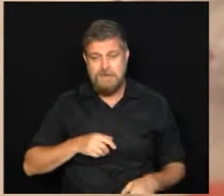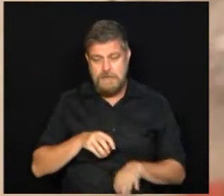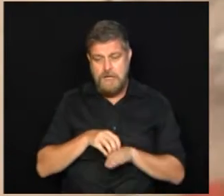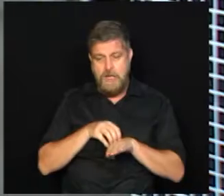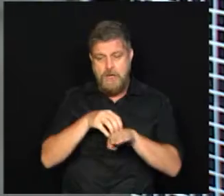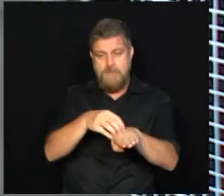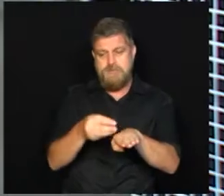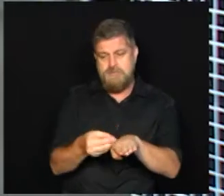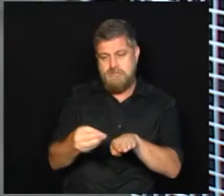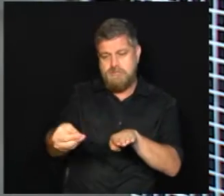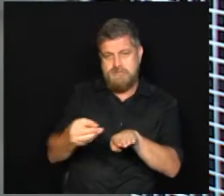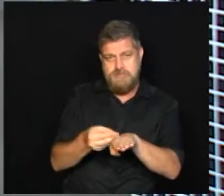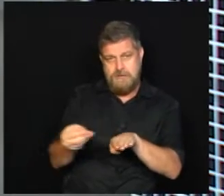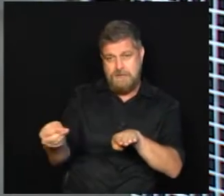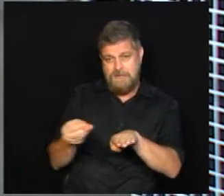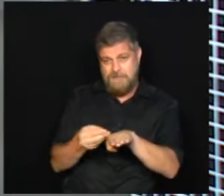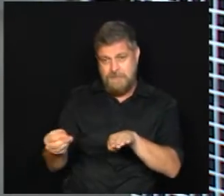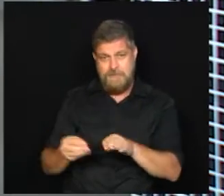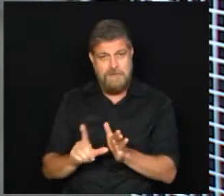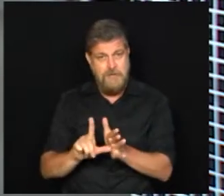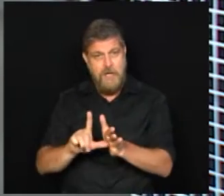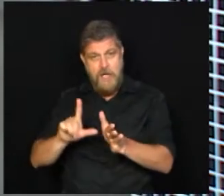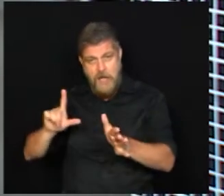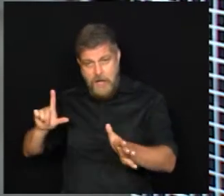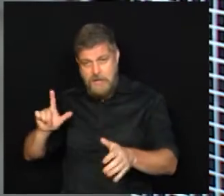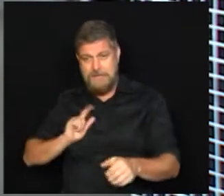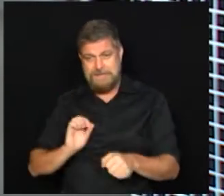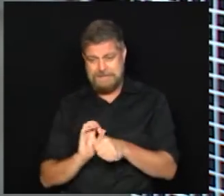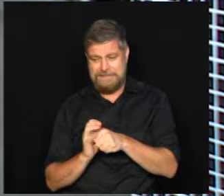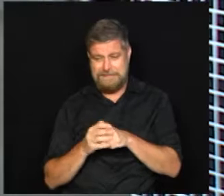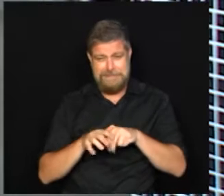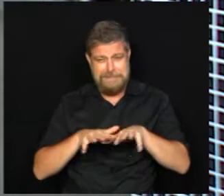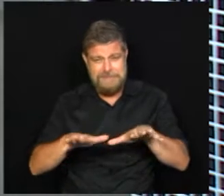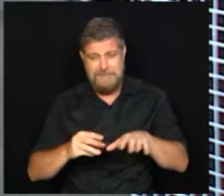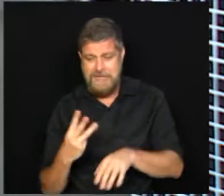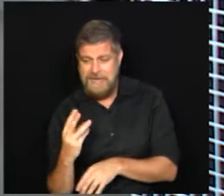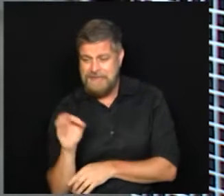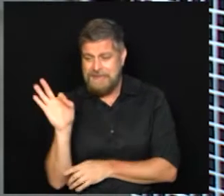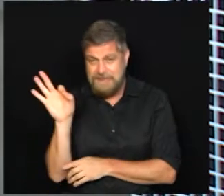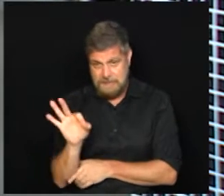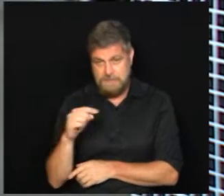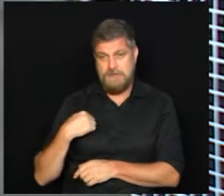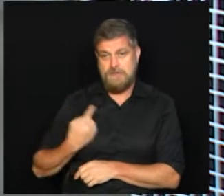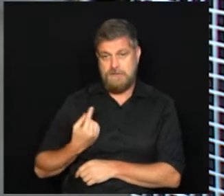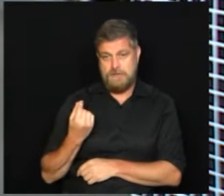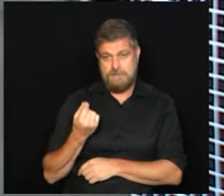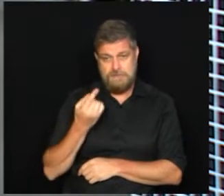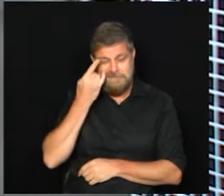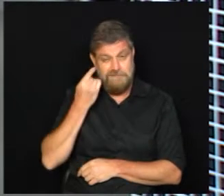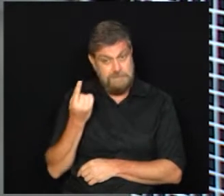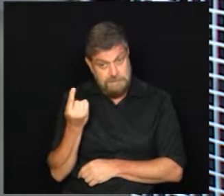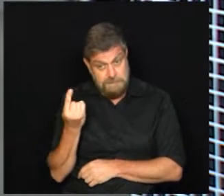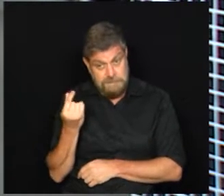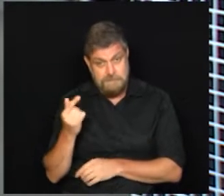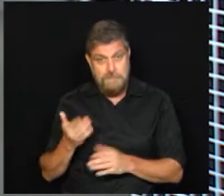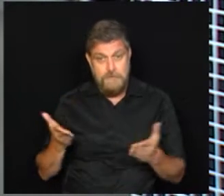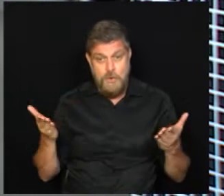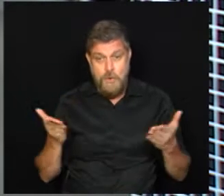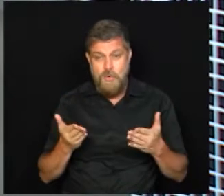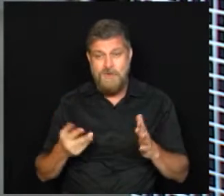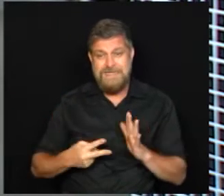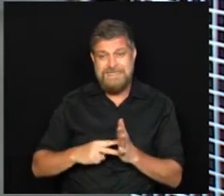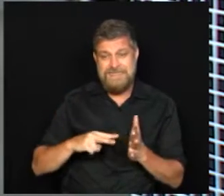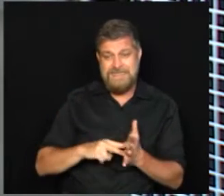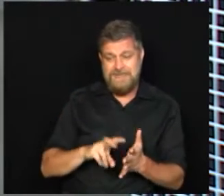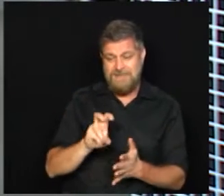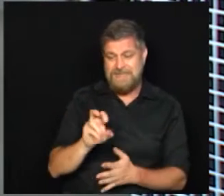ou retirada antes de começar a pandemia representava a trinta por cento do nosso faturamento hoje o delivery representa